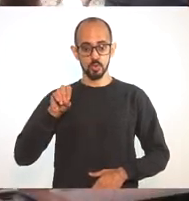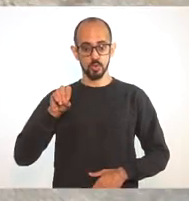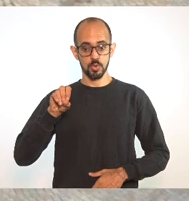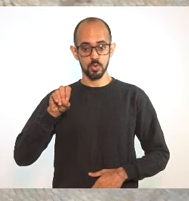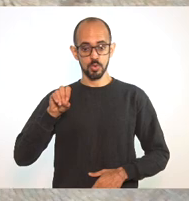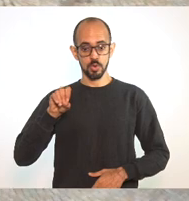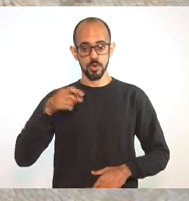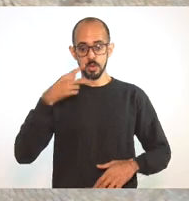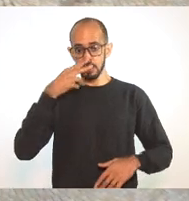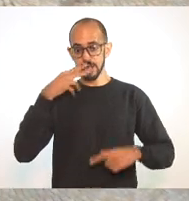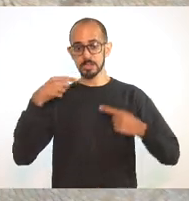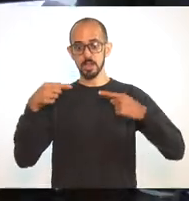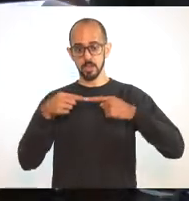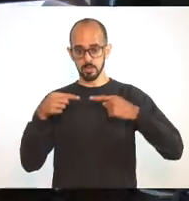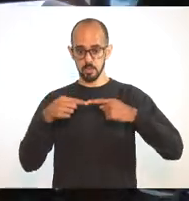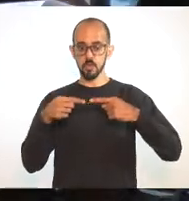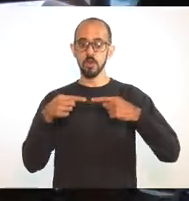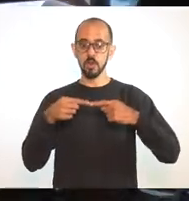Parecer é favorável, presidente.